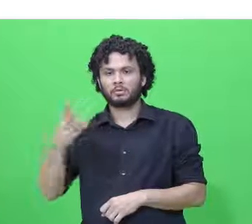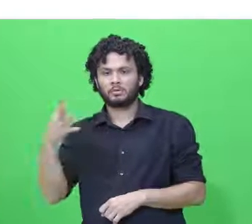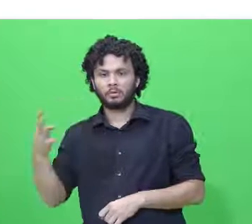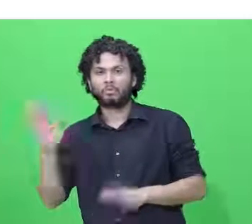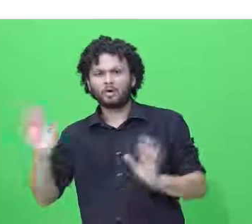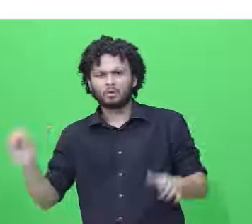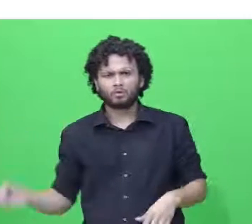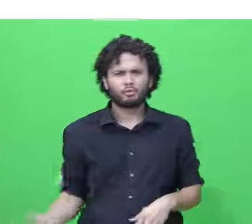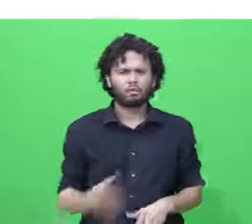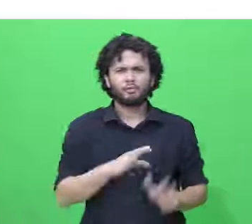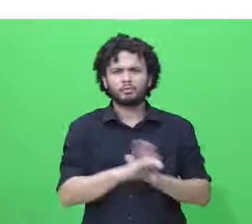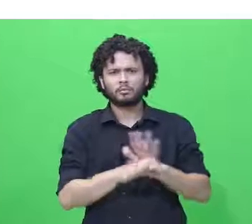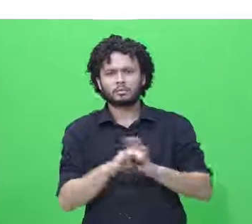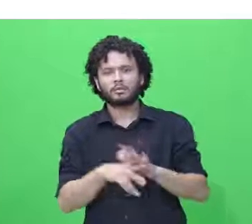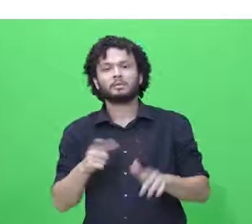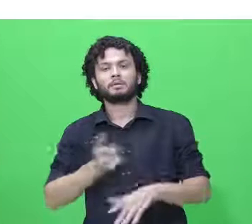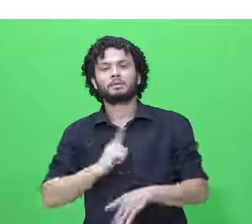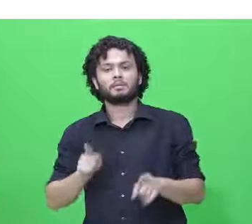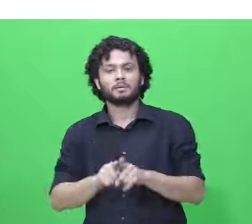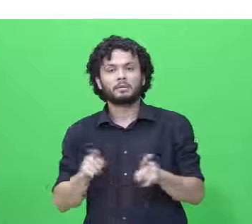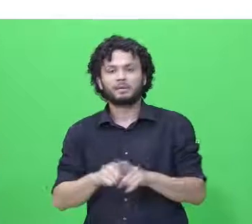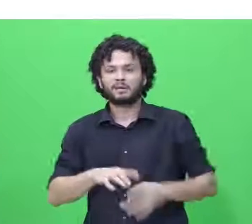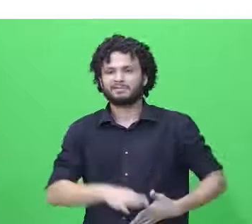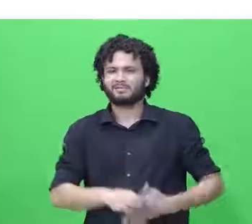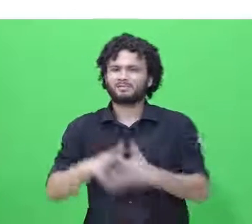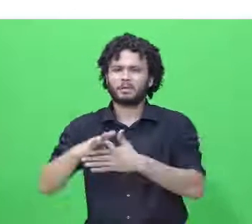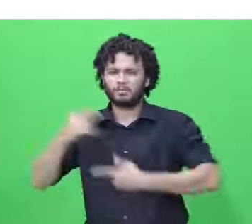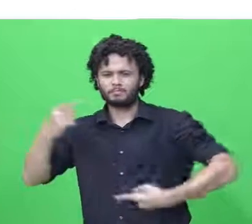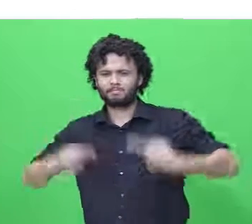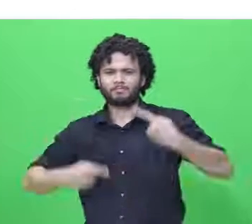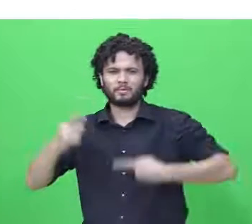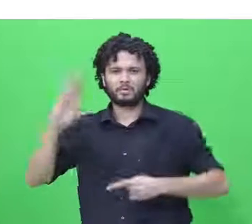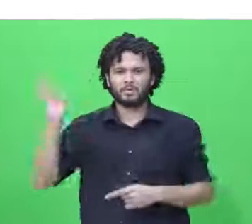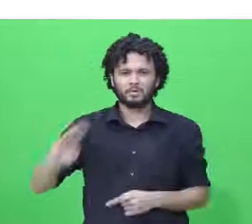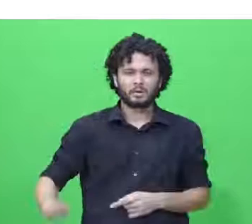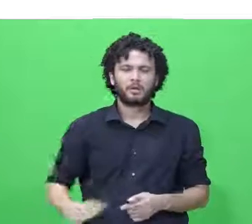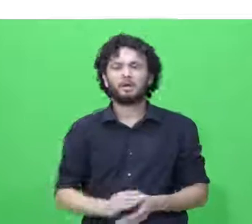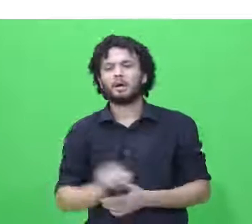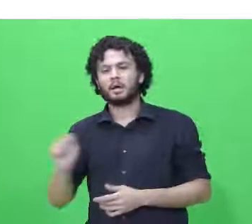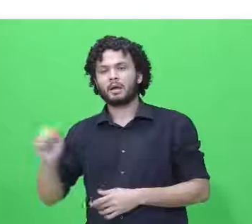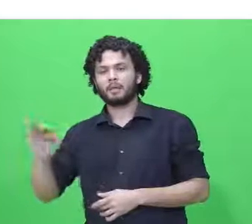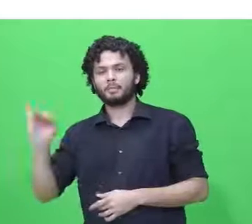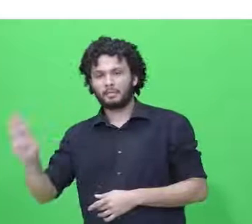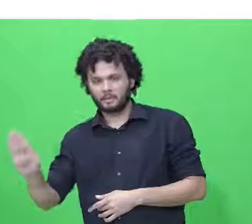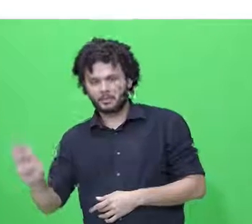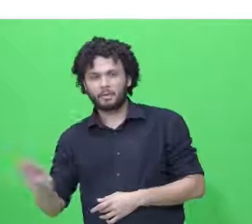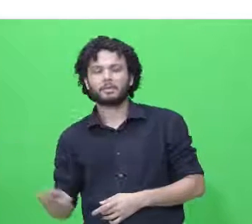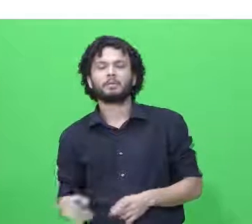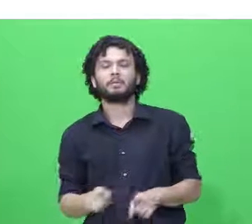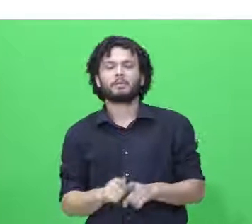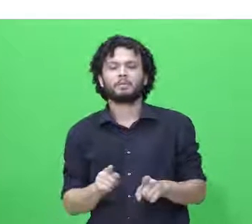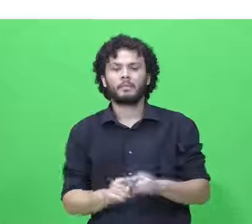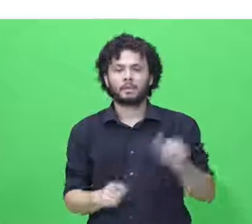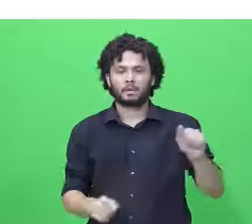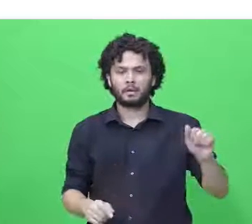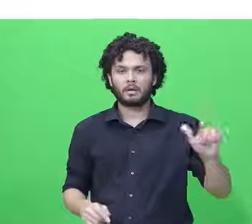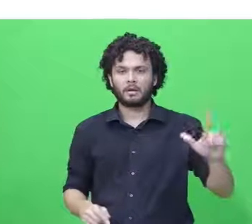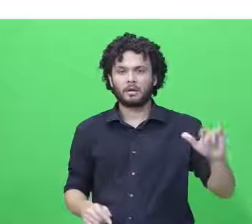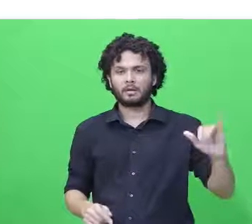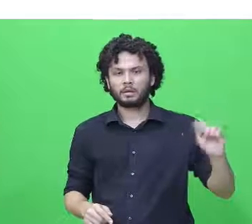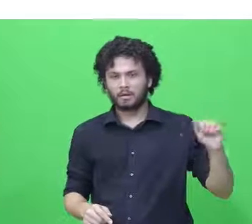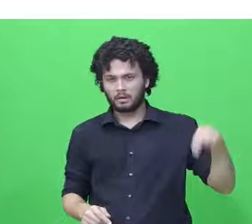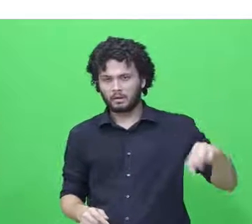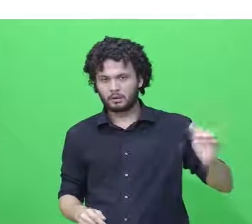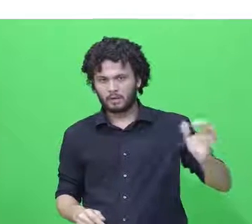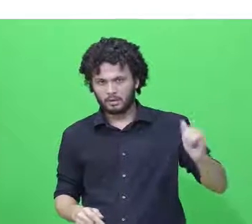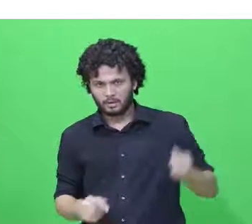nova Constituição e nós temos então lideranças brigando no Brasil. A e B, integralista, né? Nós temos os aliancistas e nós temos